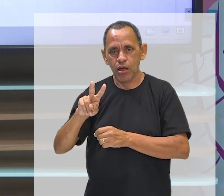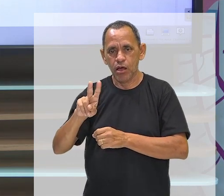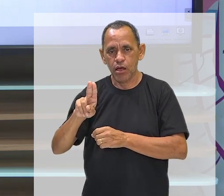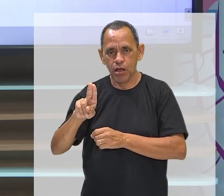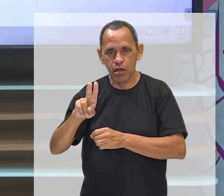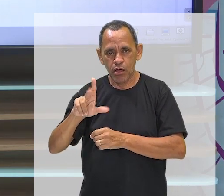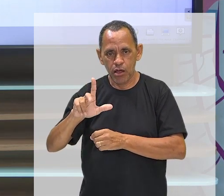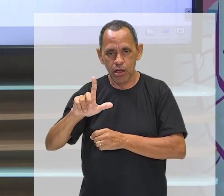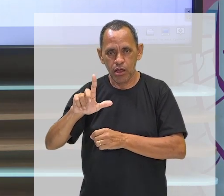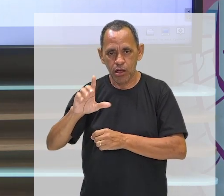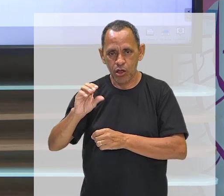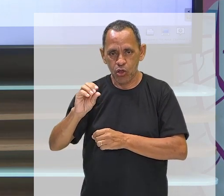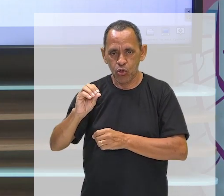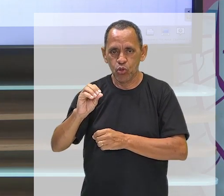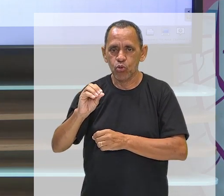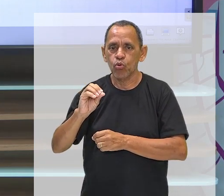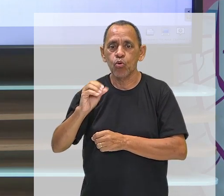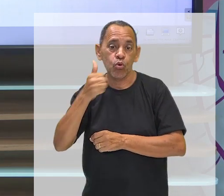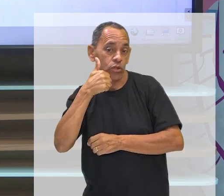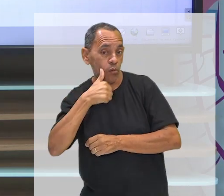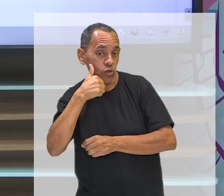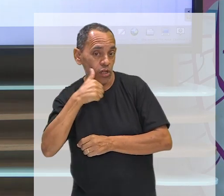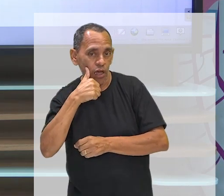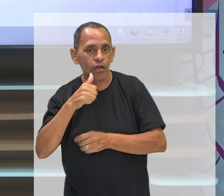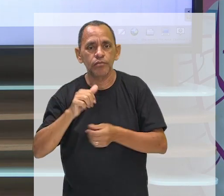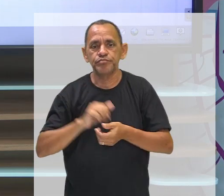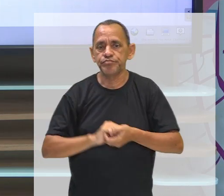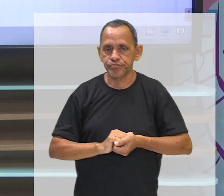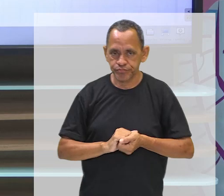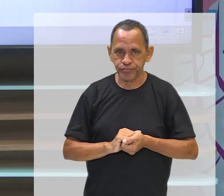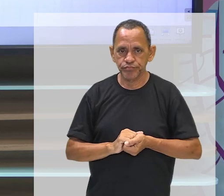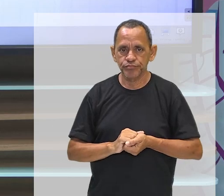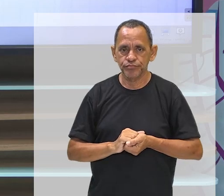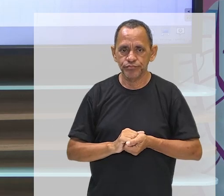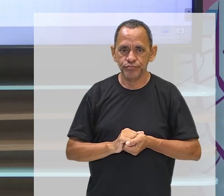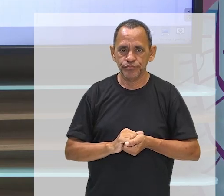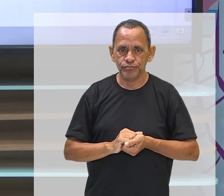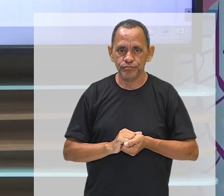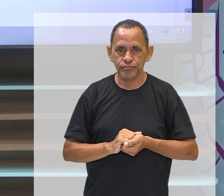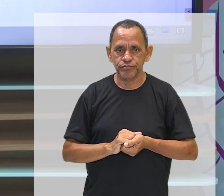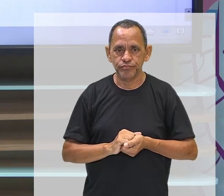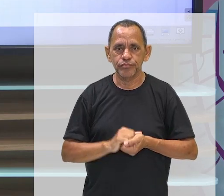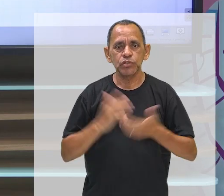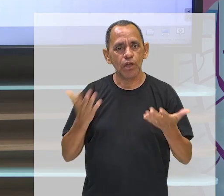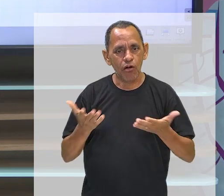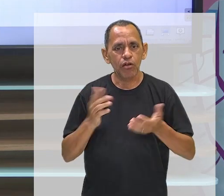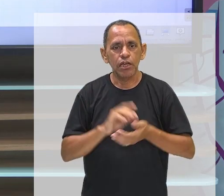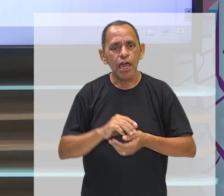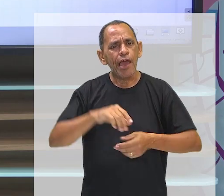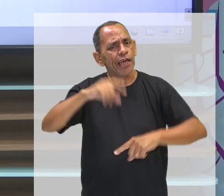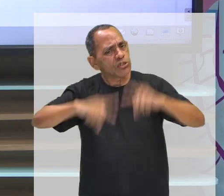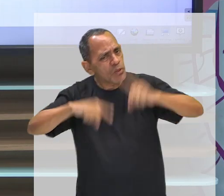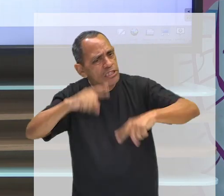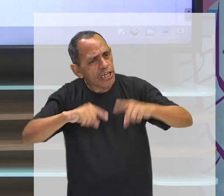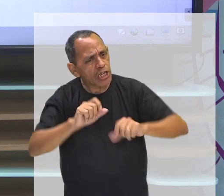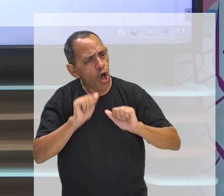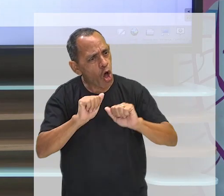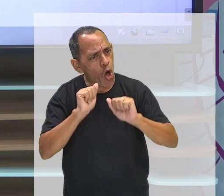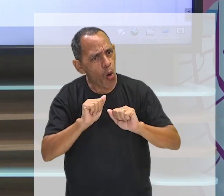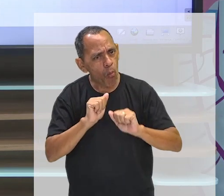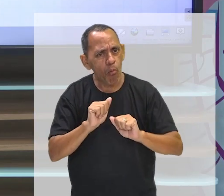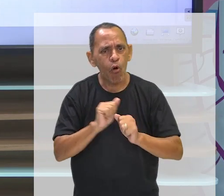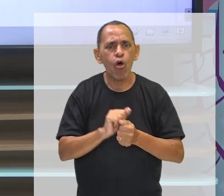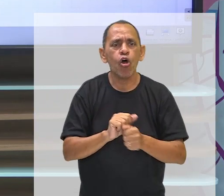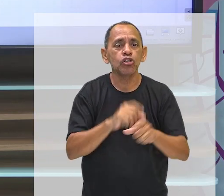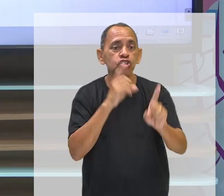A reprodução, né? Porque eles cheguem até ali o sistema reprodutor feminino e esse espermatozoide possa localizar um